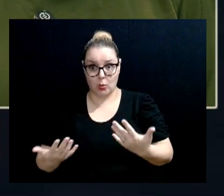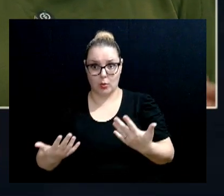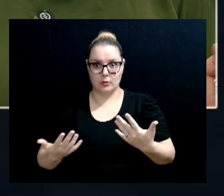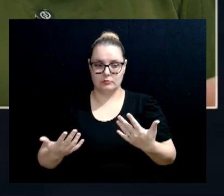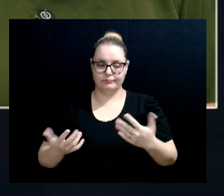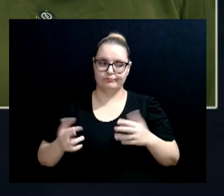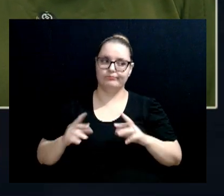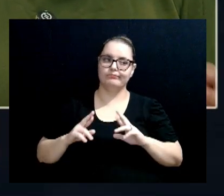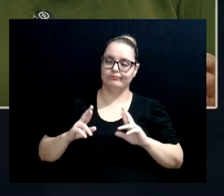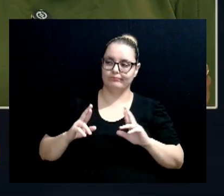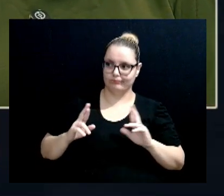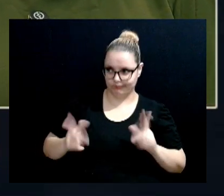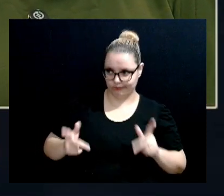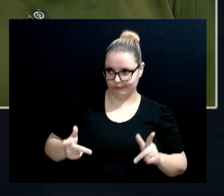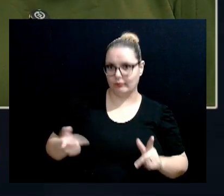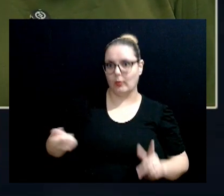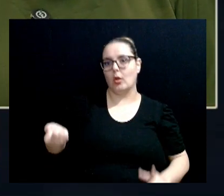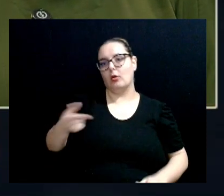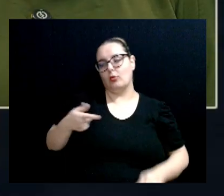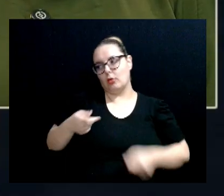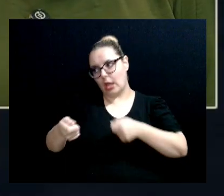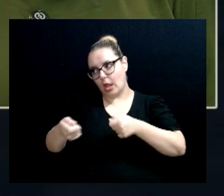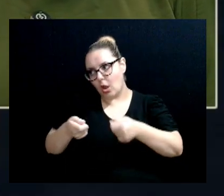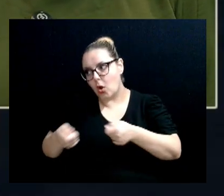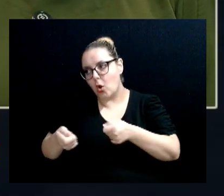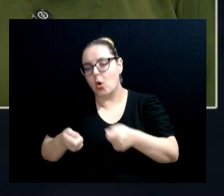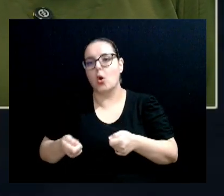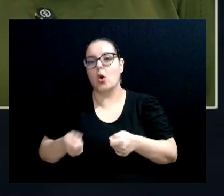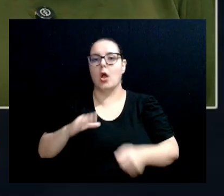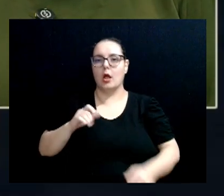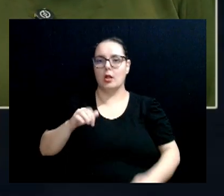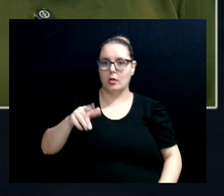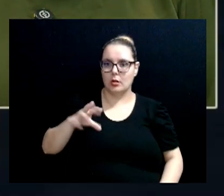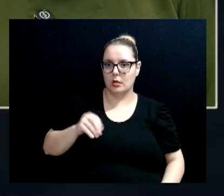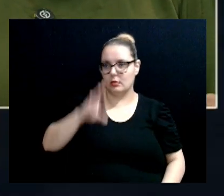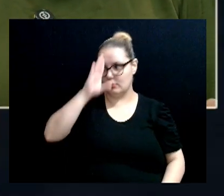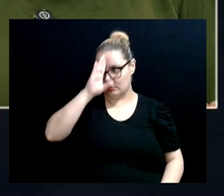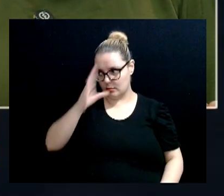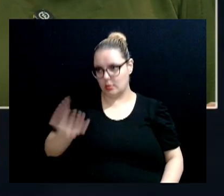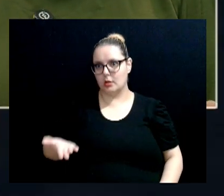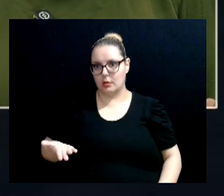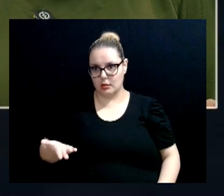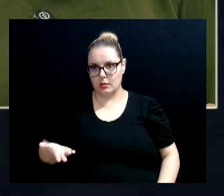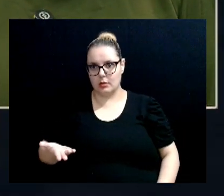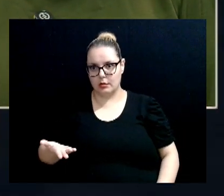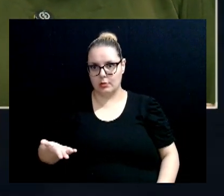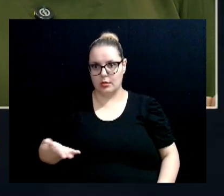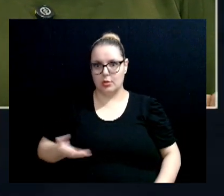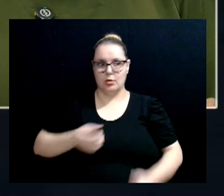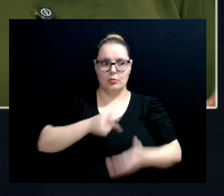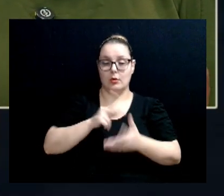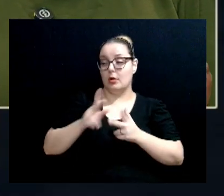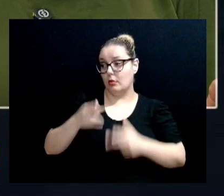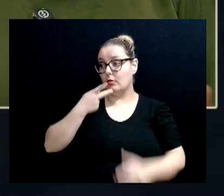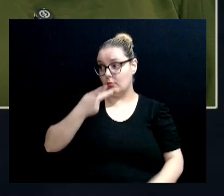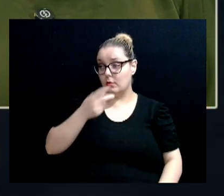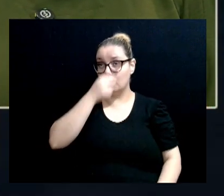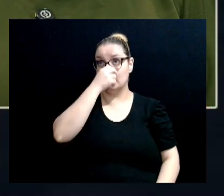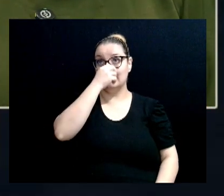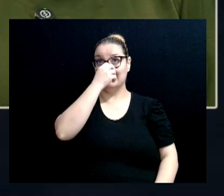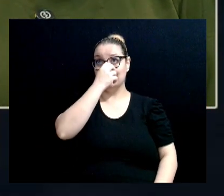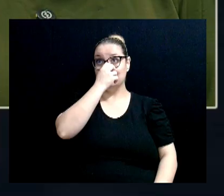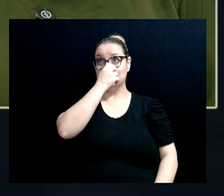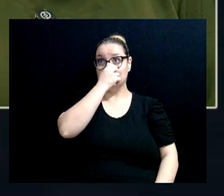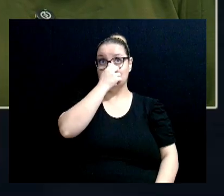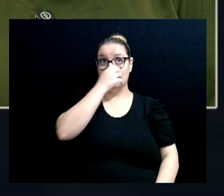diferentes do que controlar as calorias, principalmente através de um aplicativo. É como eu falei agora há pouco. Quanto tempo faz que